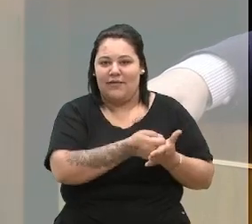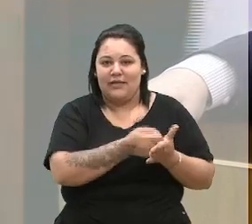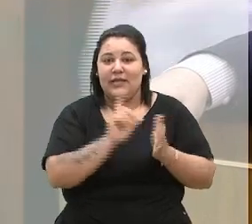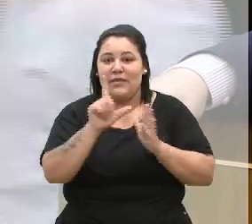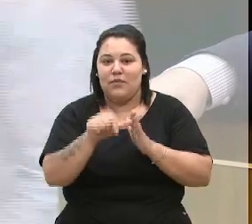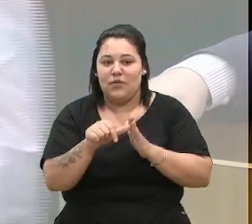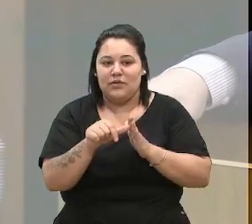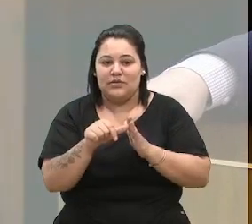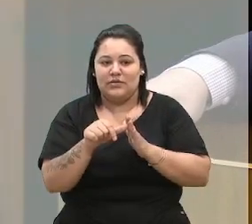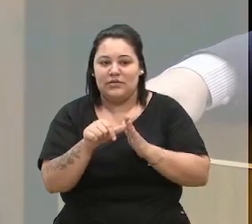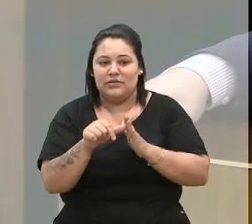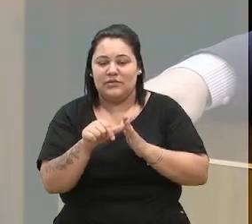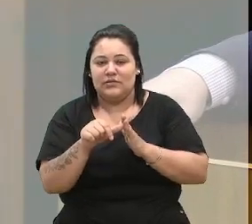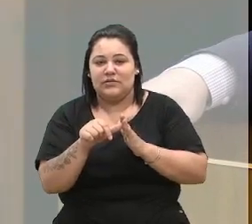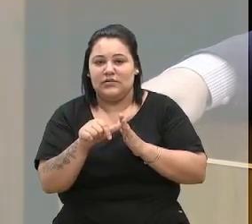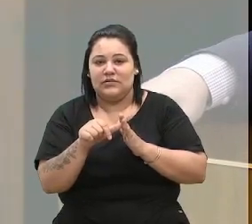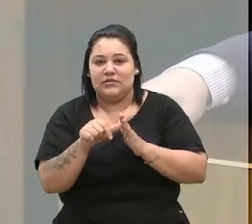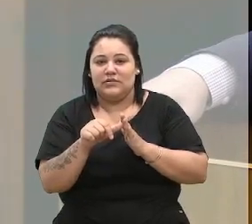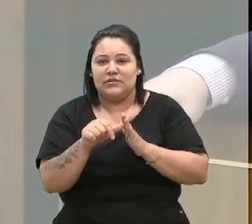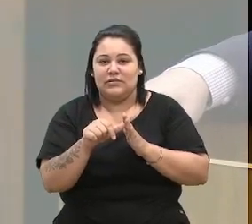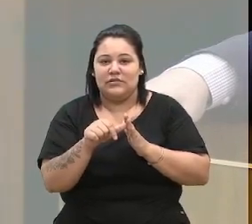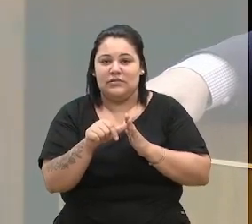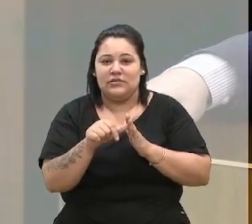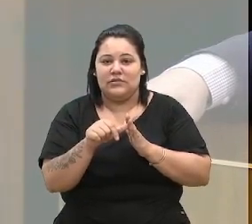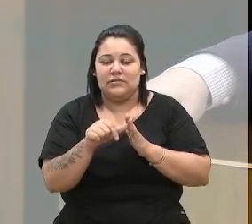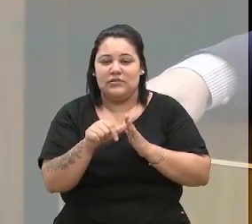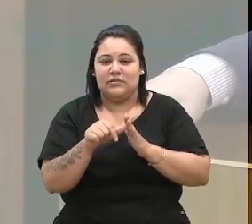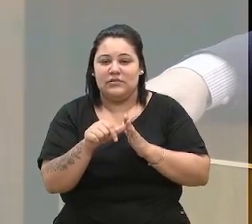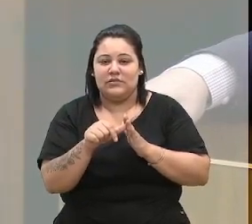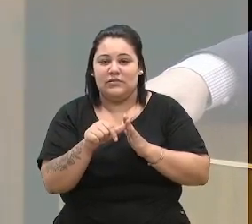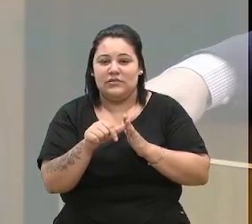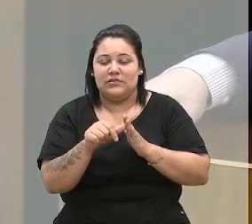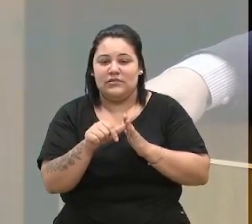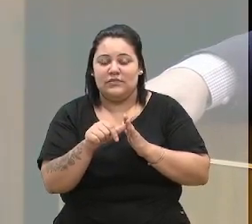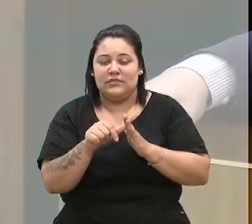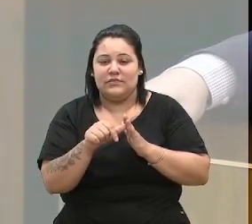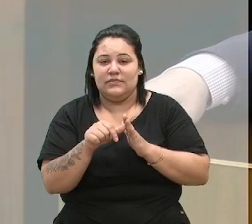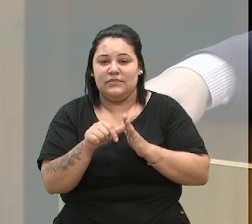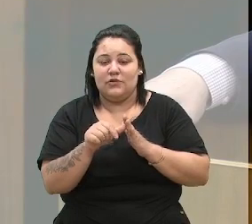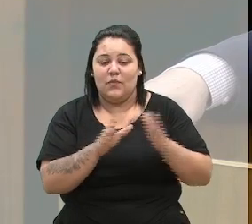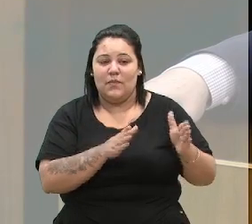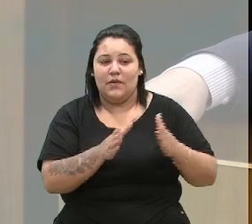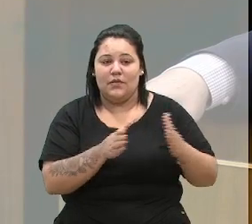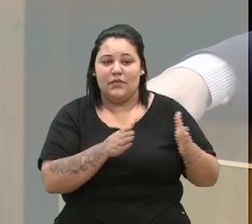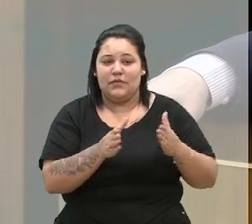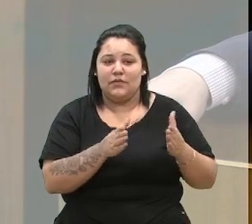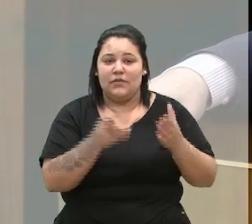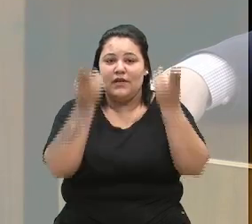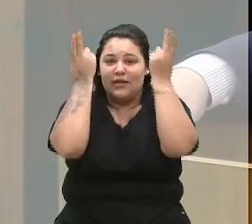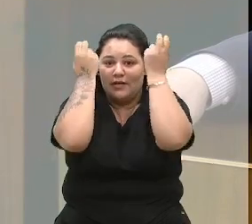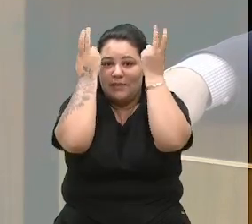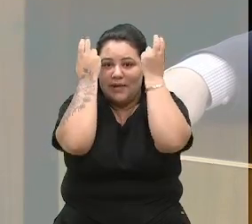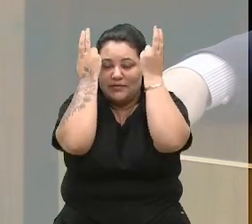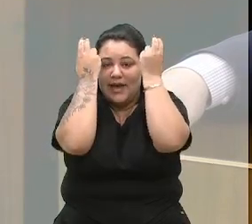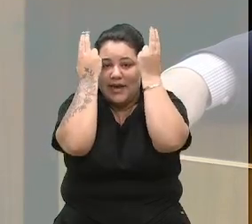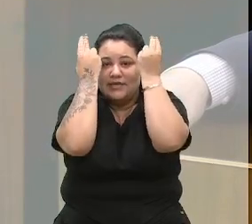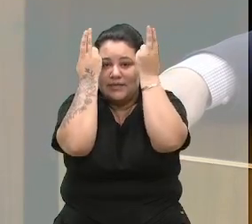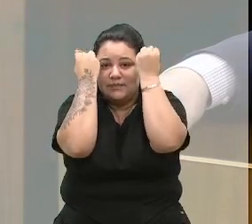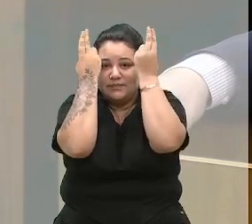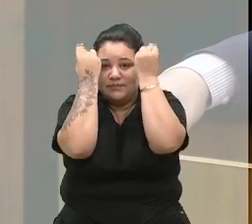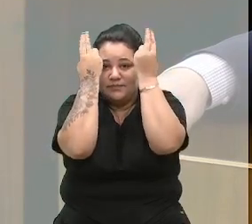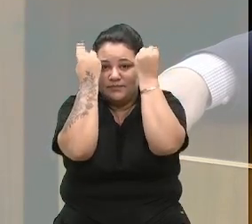Flores naturais, atual, isento, a partir da Páscoa, 17%.